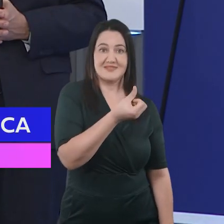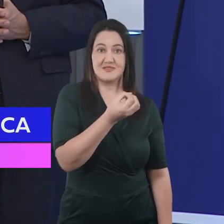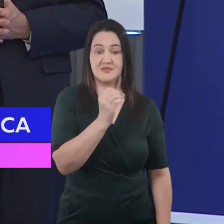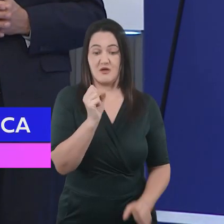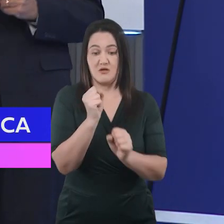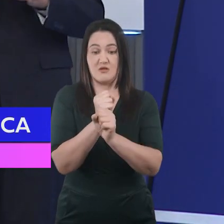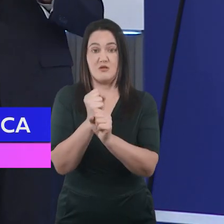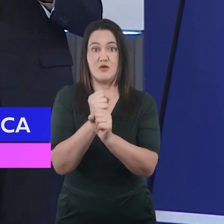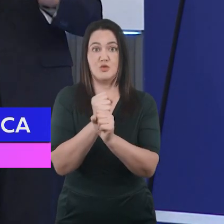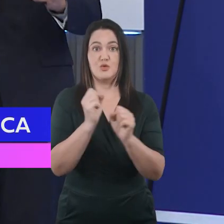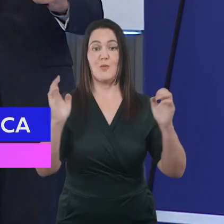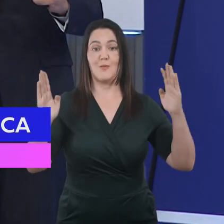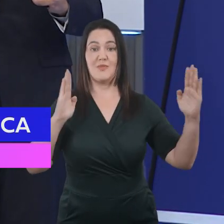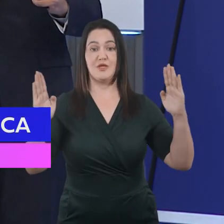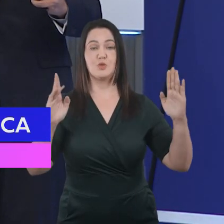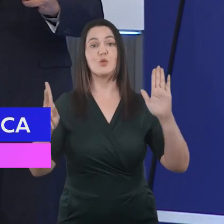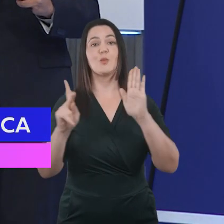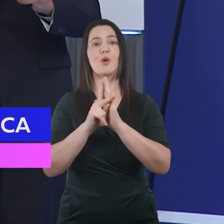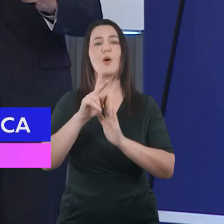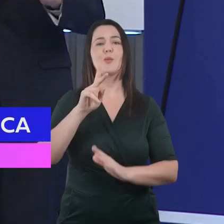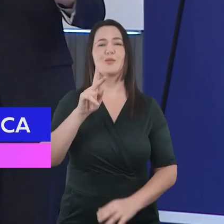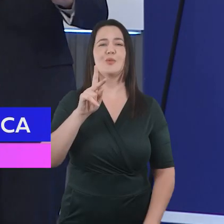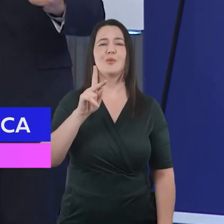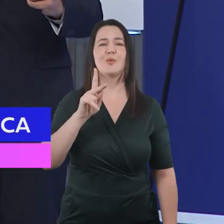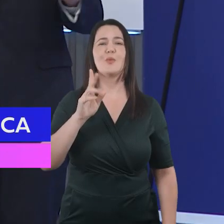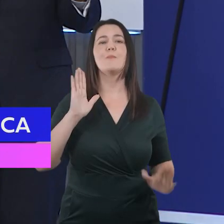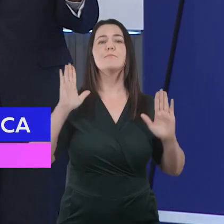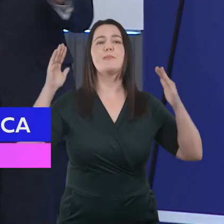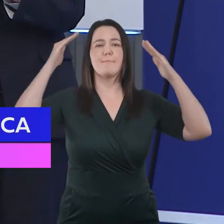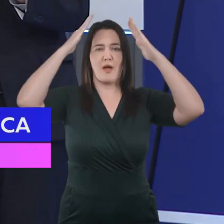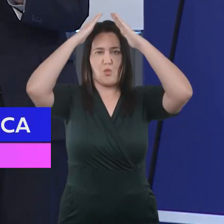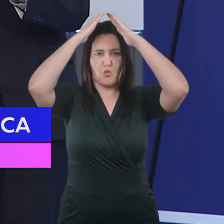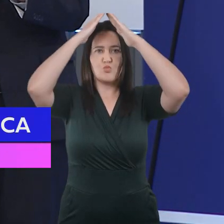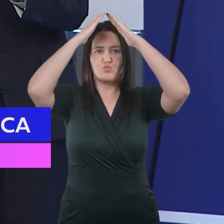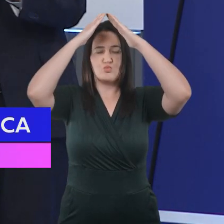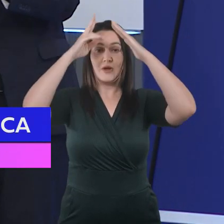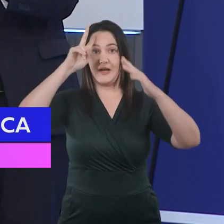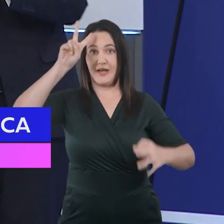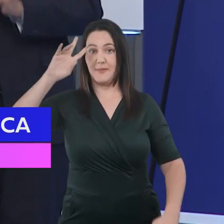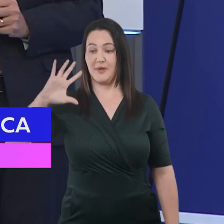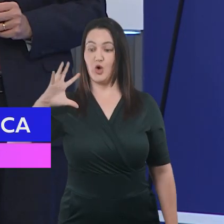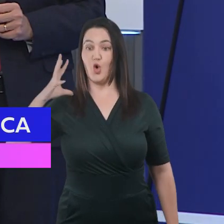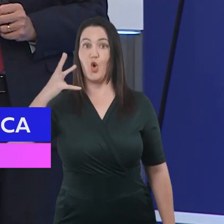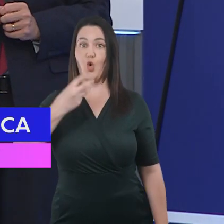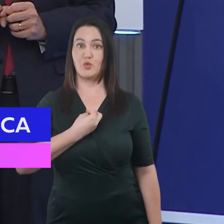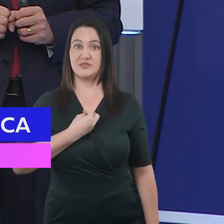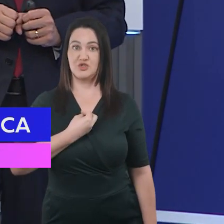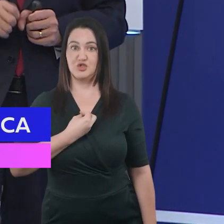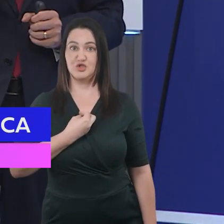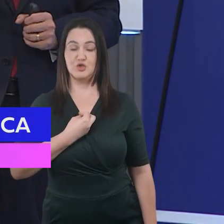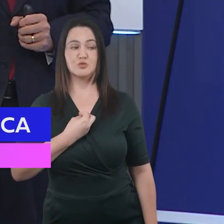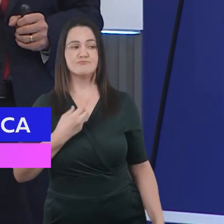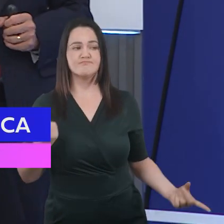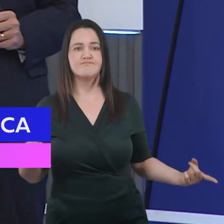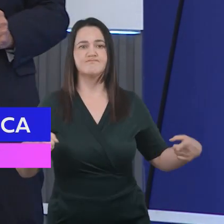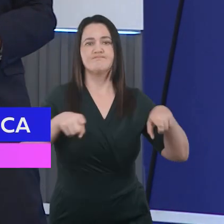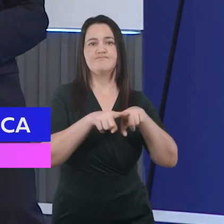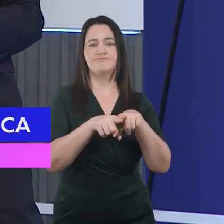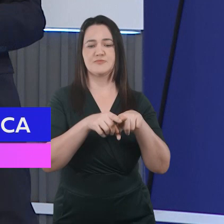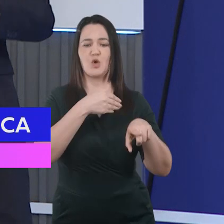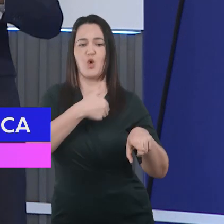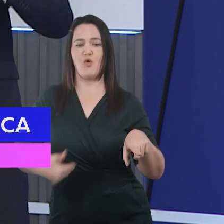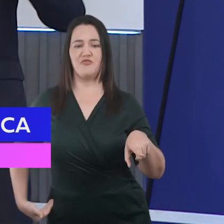papal. Quando Constantino fez aquele decreto de unificação igreja-estado, esse